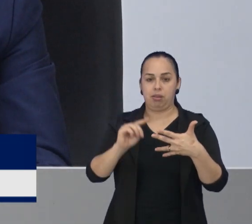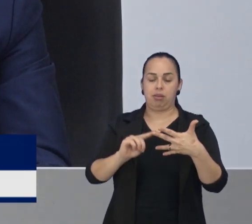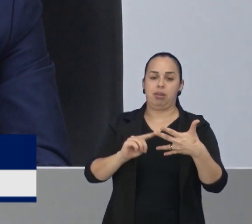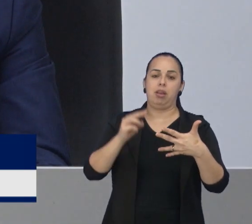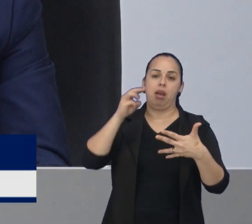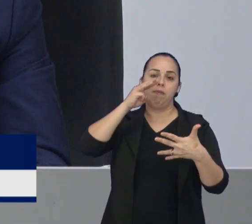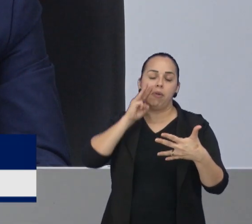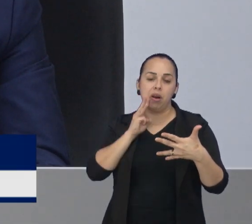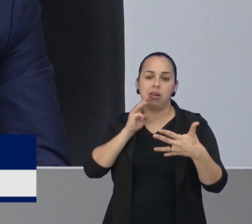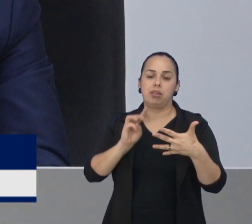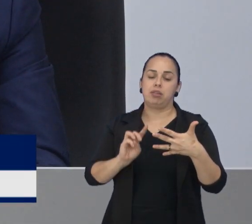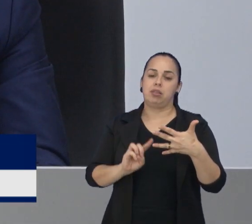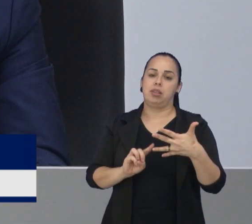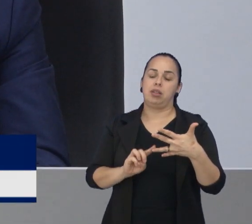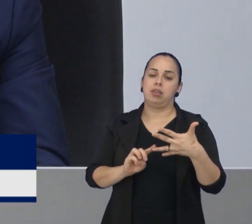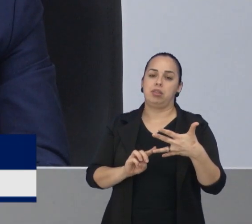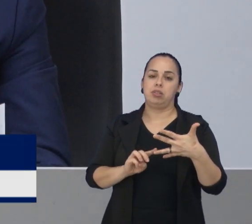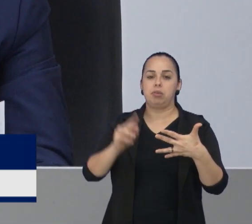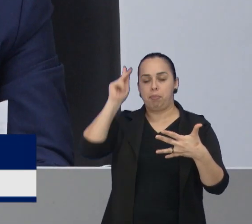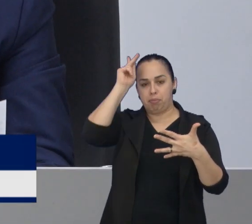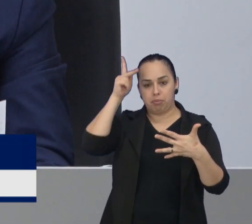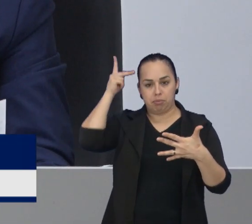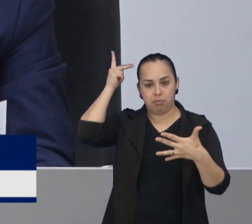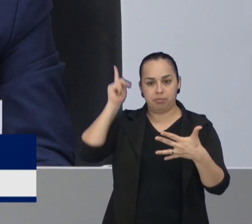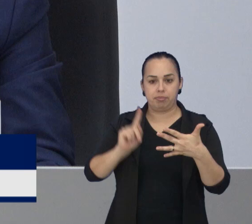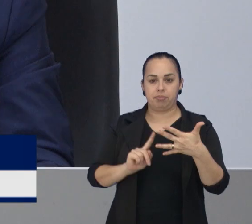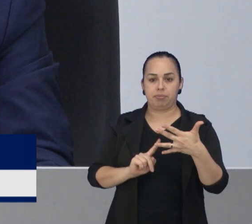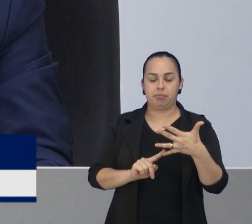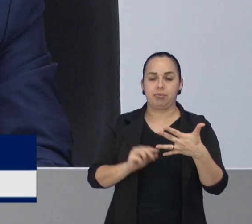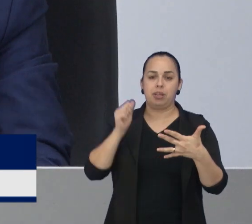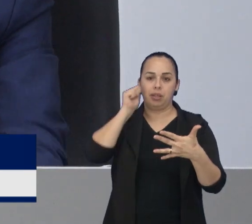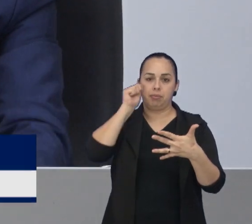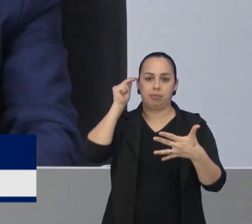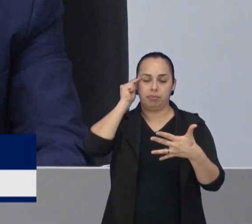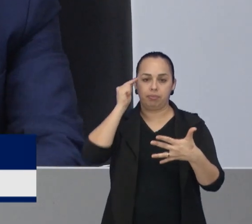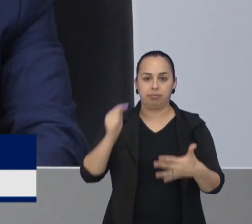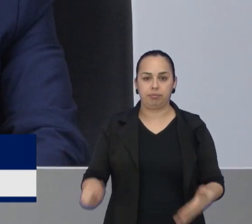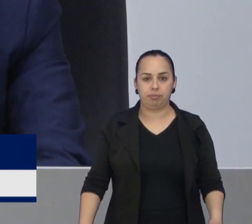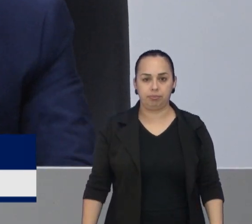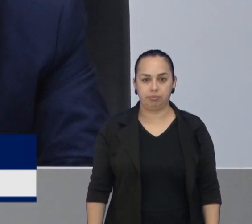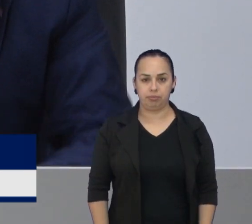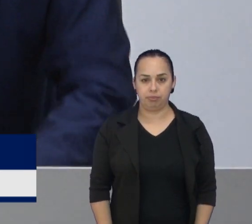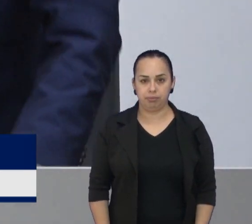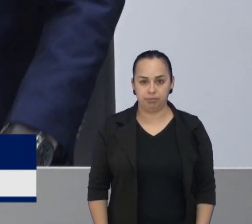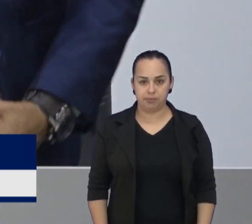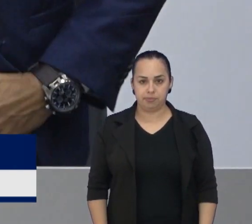Walter Reache, Fernando Petiti e Amélia Naomi.